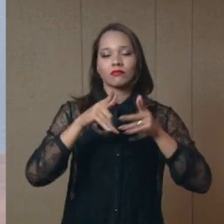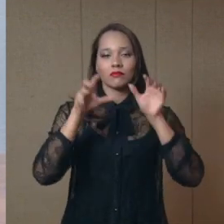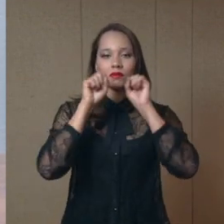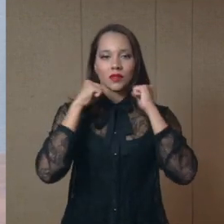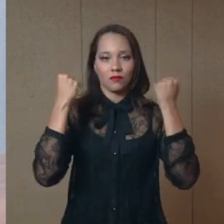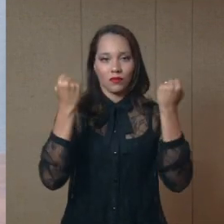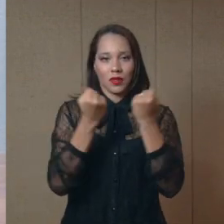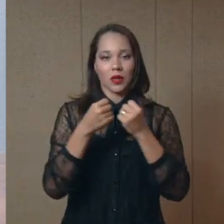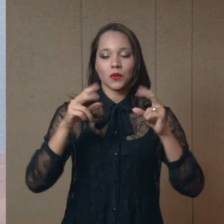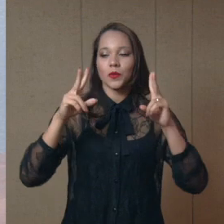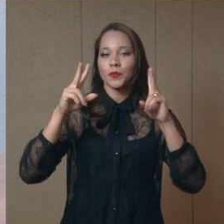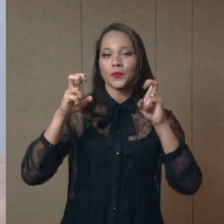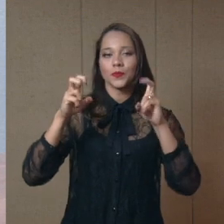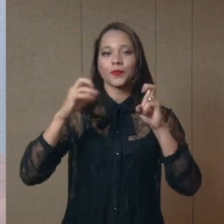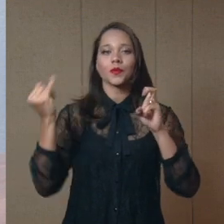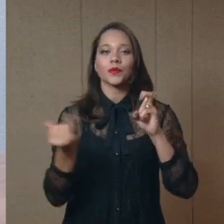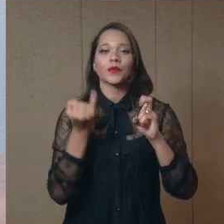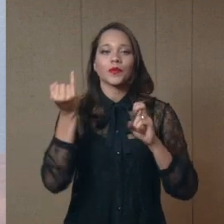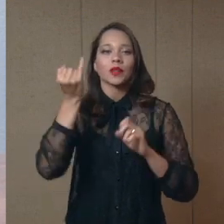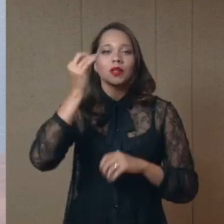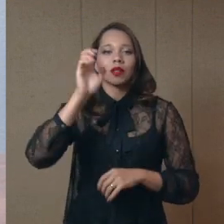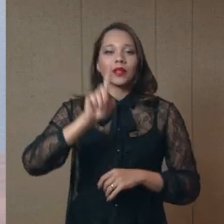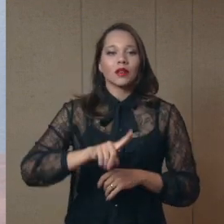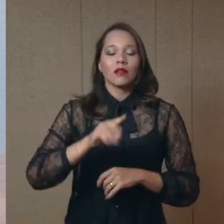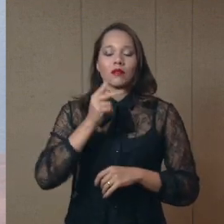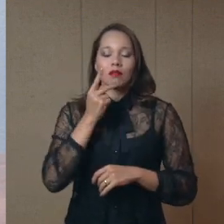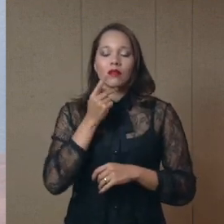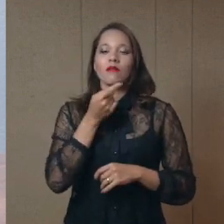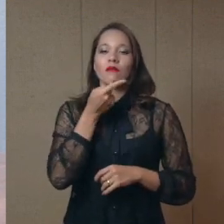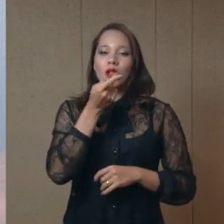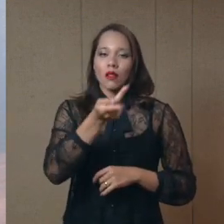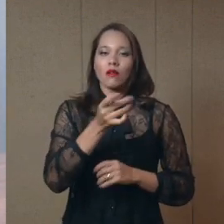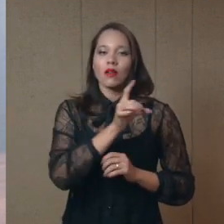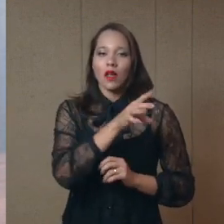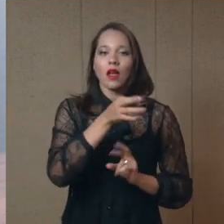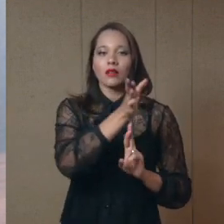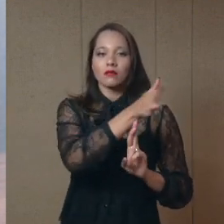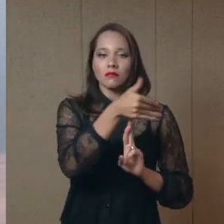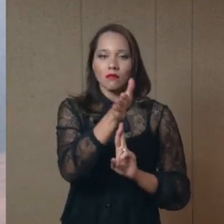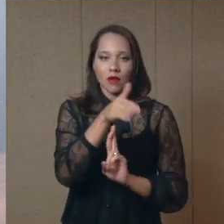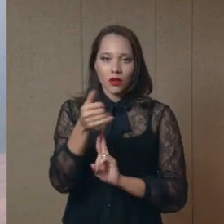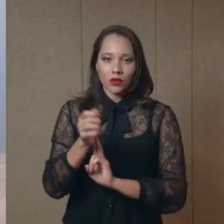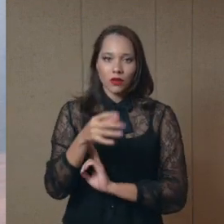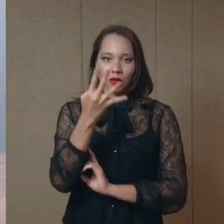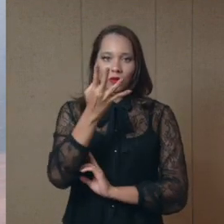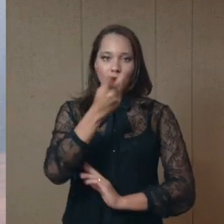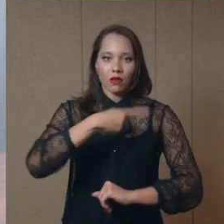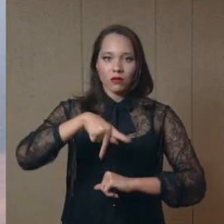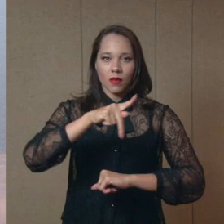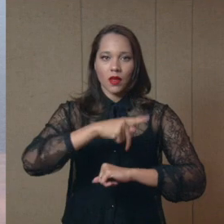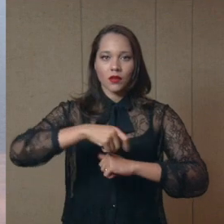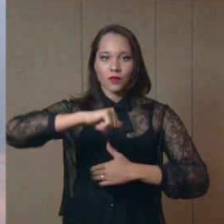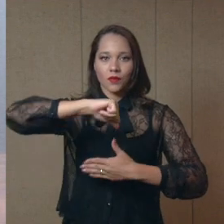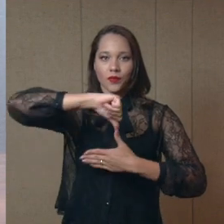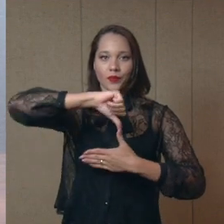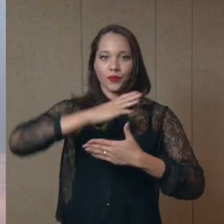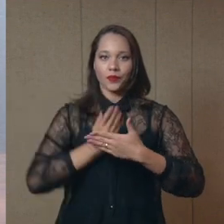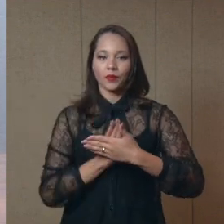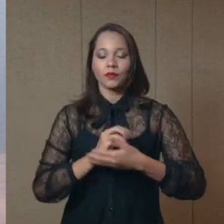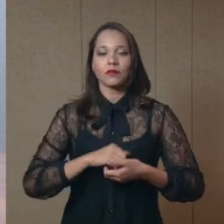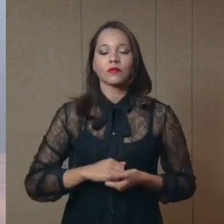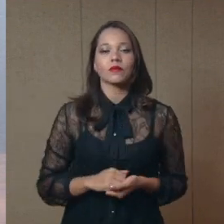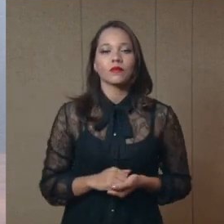sobre esse tema tão importante como ressaltaram os embaixadores dos quatro países do mercosul